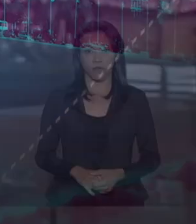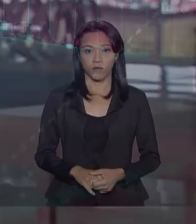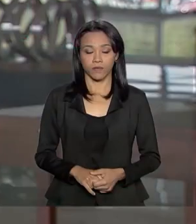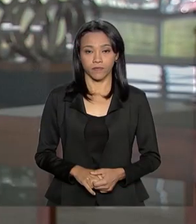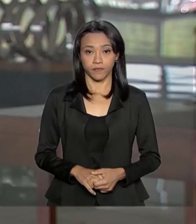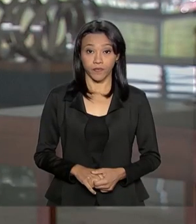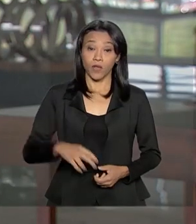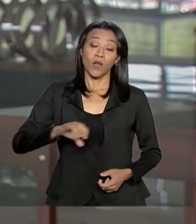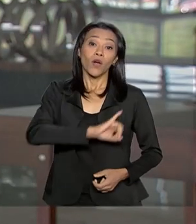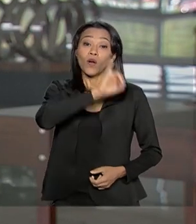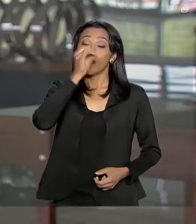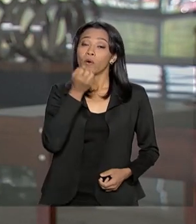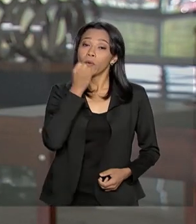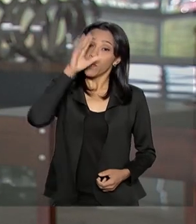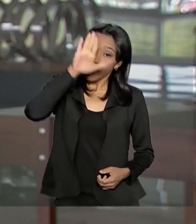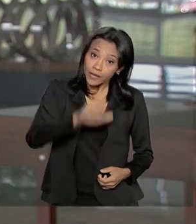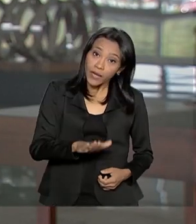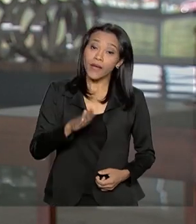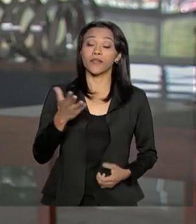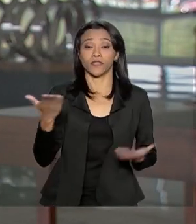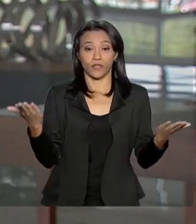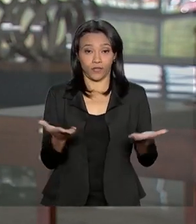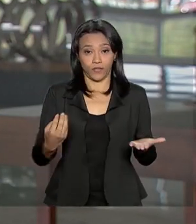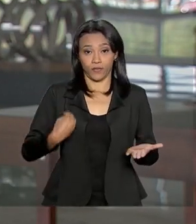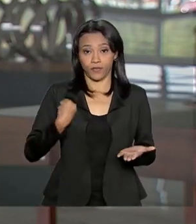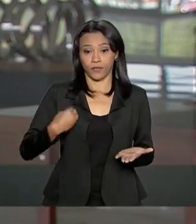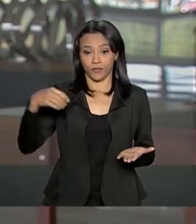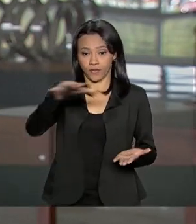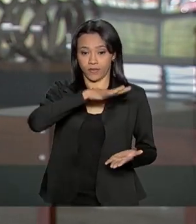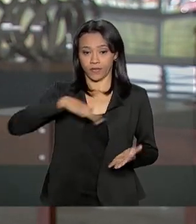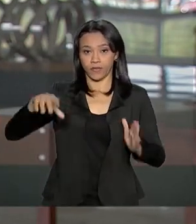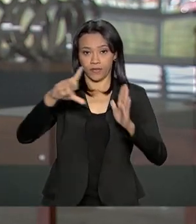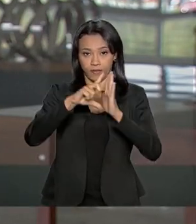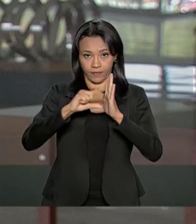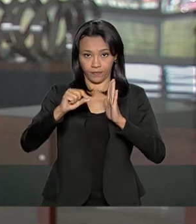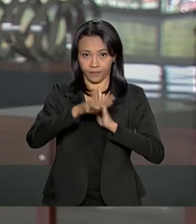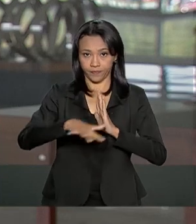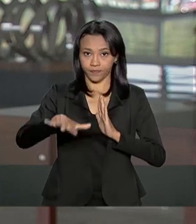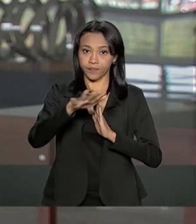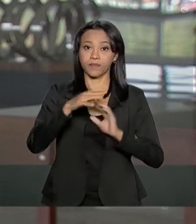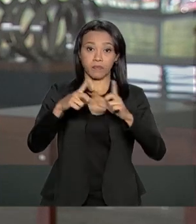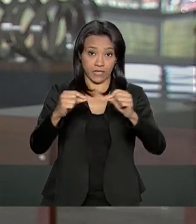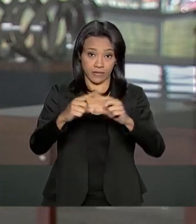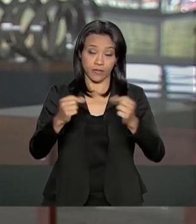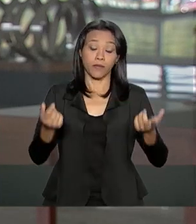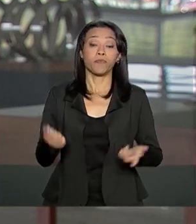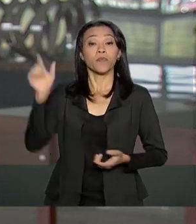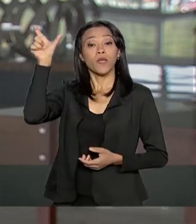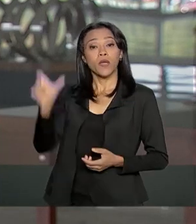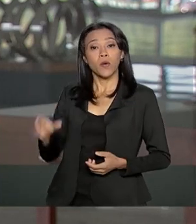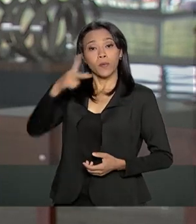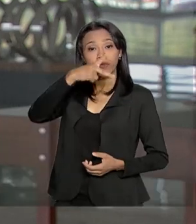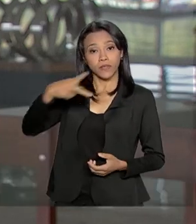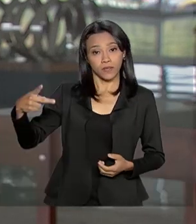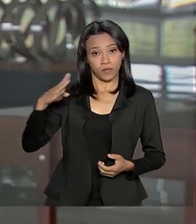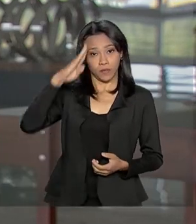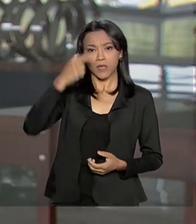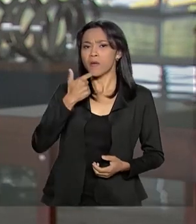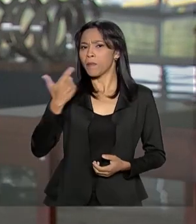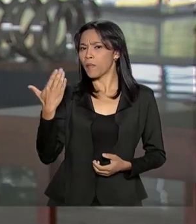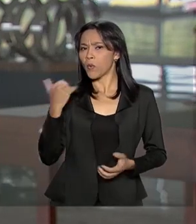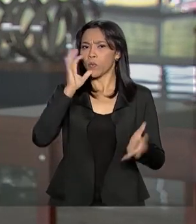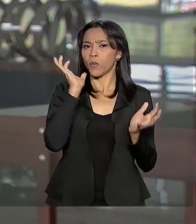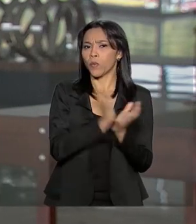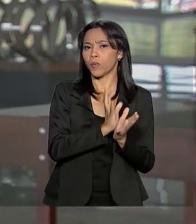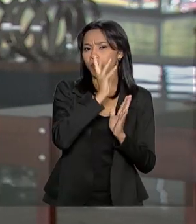olá boa tarde voltamos a falar ao vivo do palácio do planalto aqui em brasília o presidente jair bolsonaro assim uma pouco o pacote de